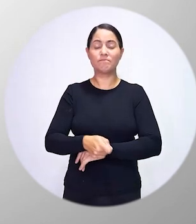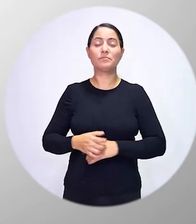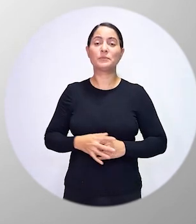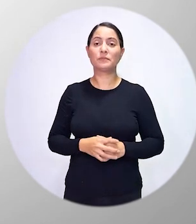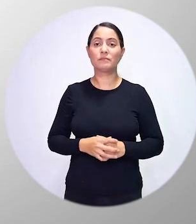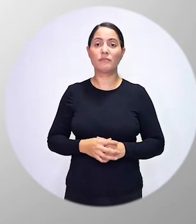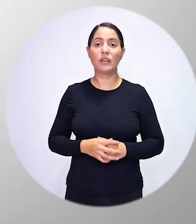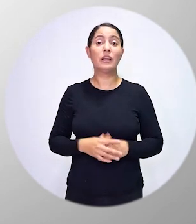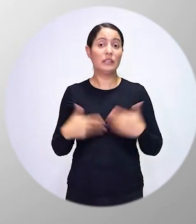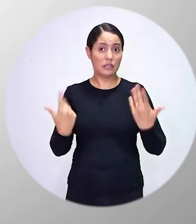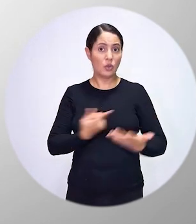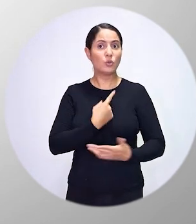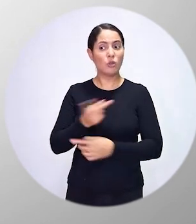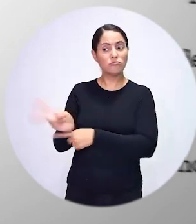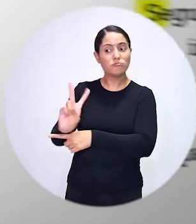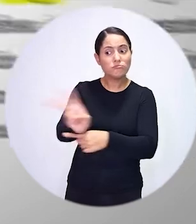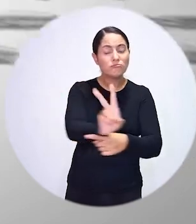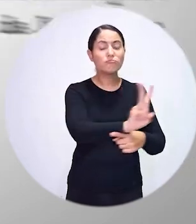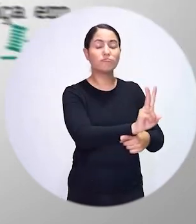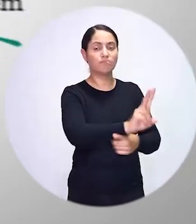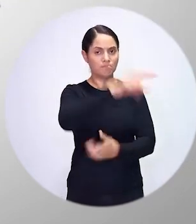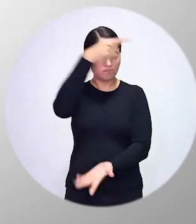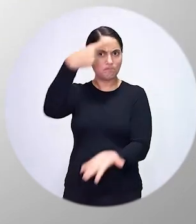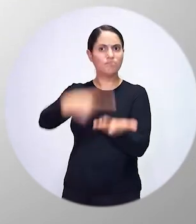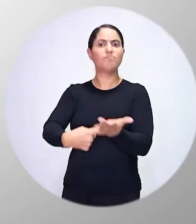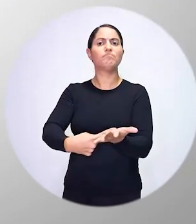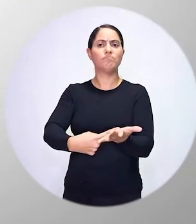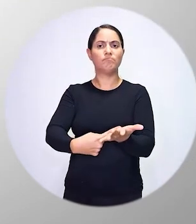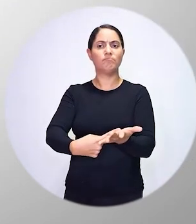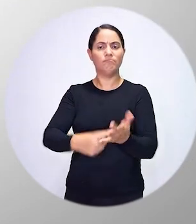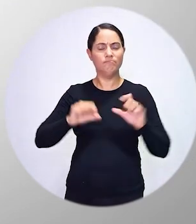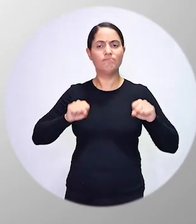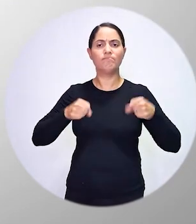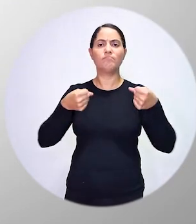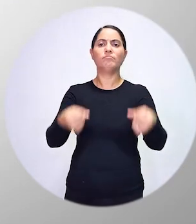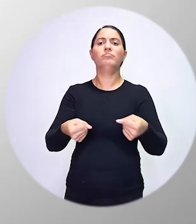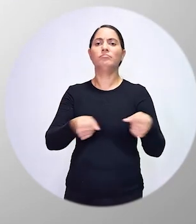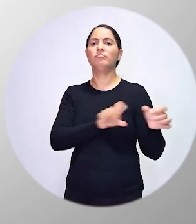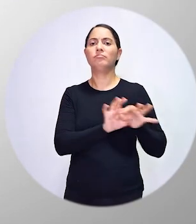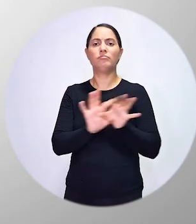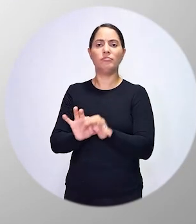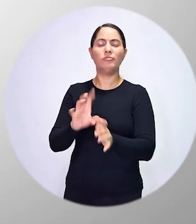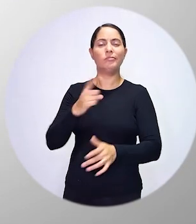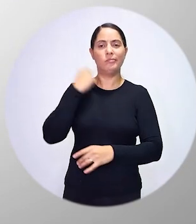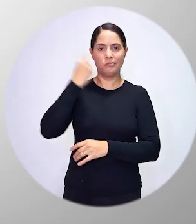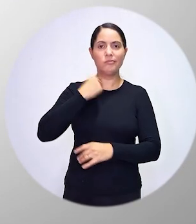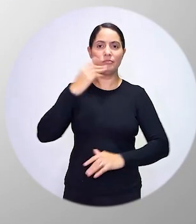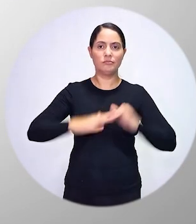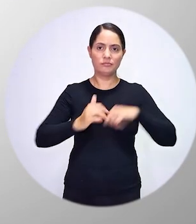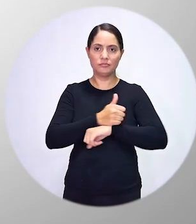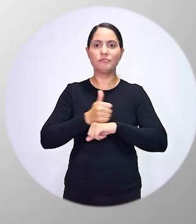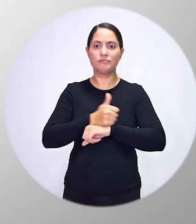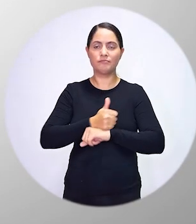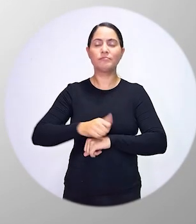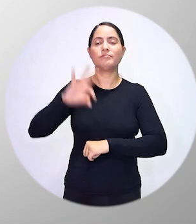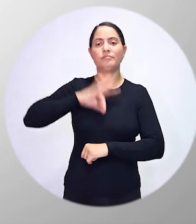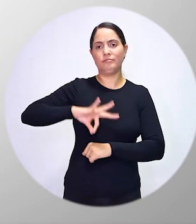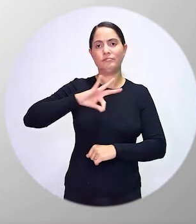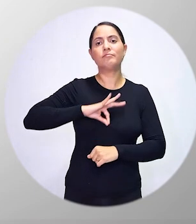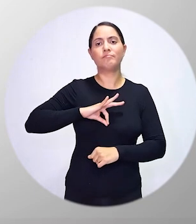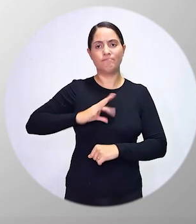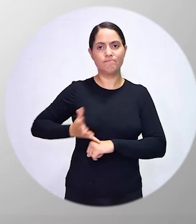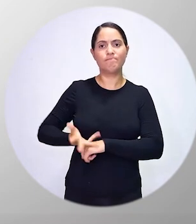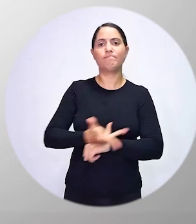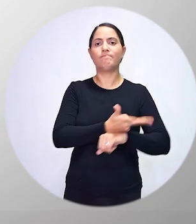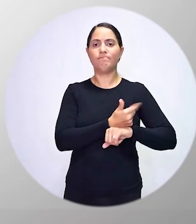o entendimento consolidado. Seguimos vigilantes e comprometidos com a defesa intransigente das prerrogativas profissionais